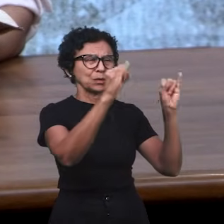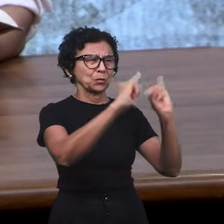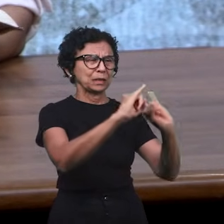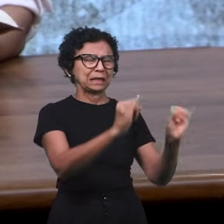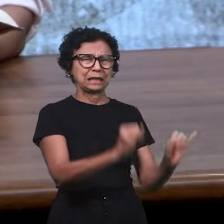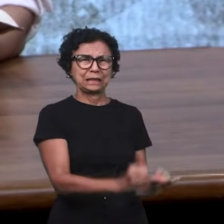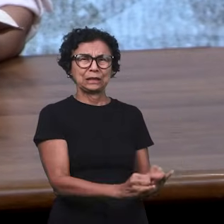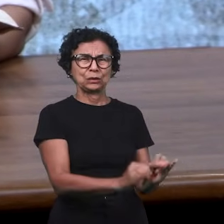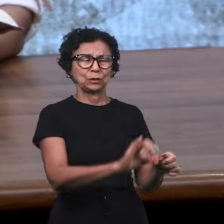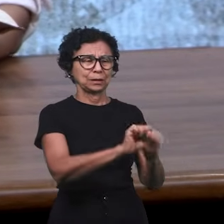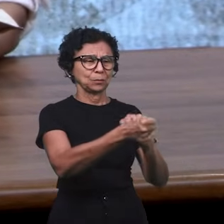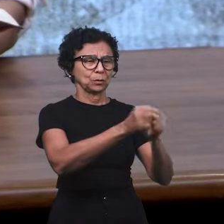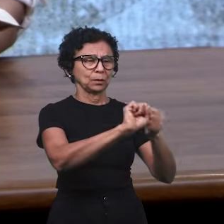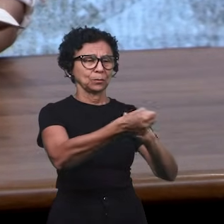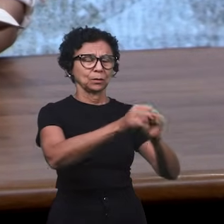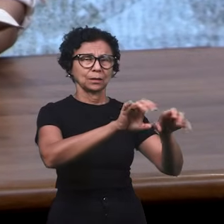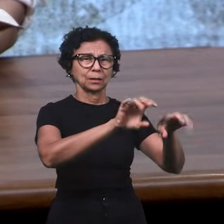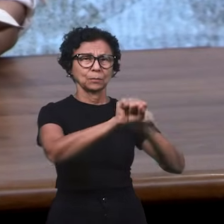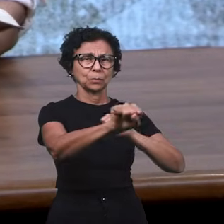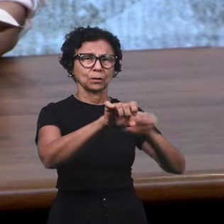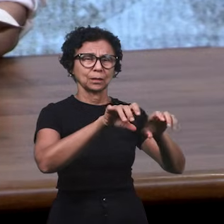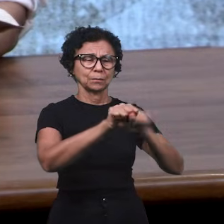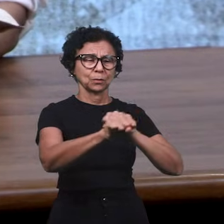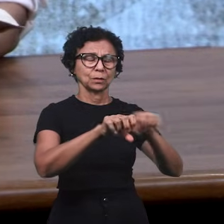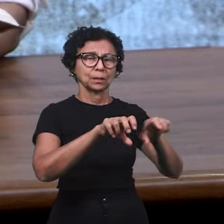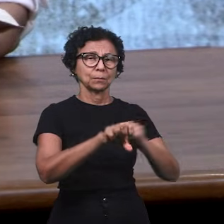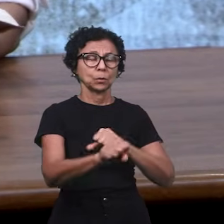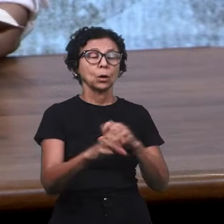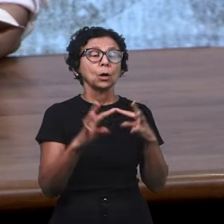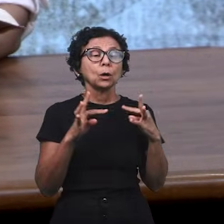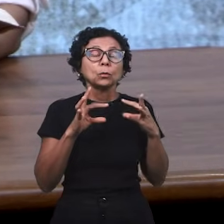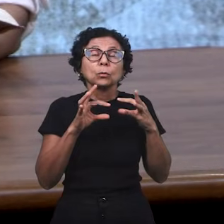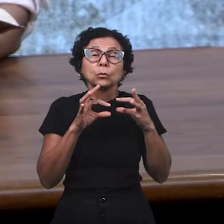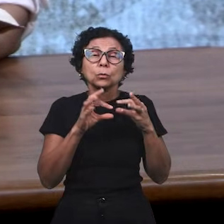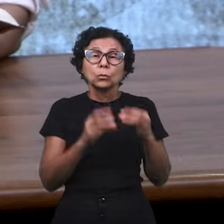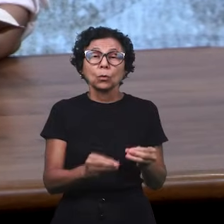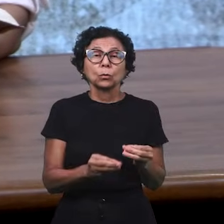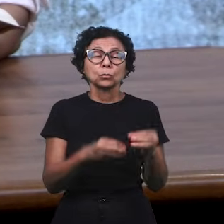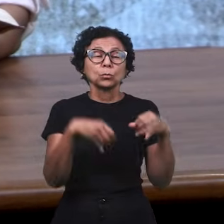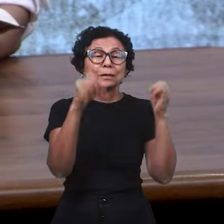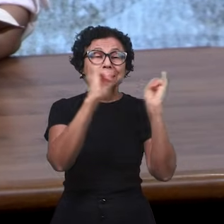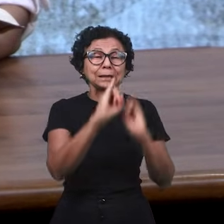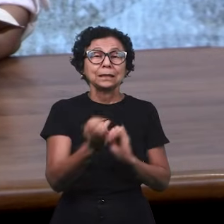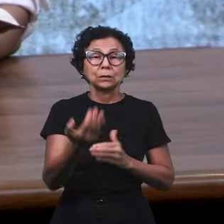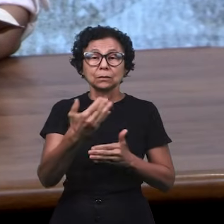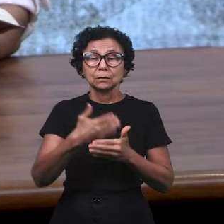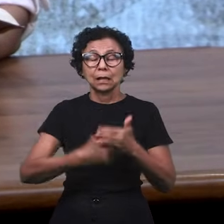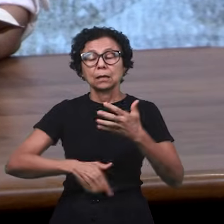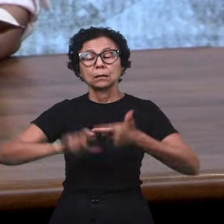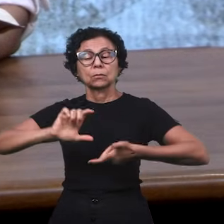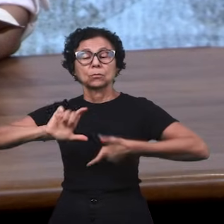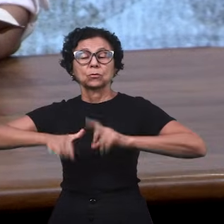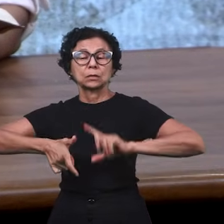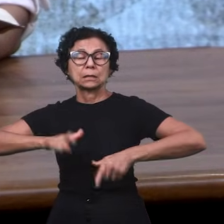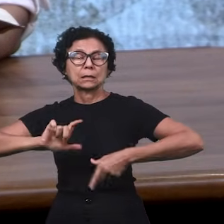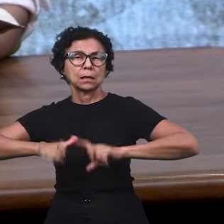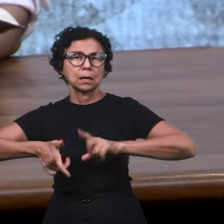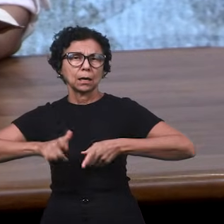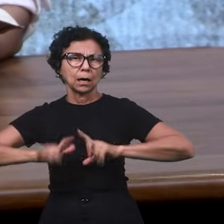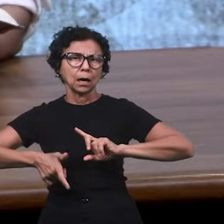a todos quantos se acharam em Israel, obrigou a que com tal